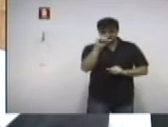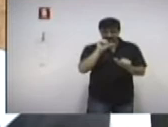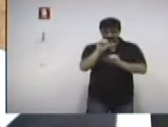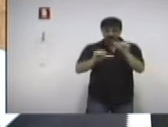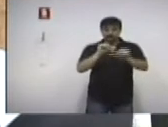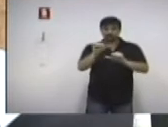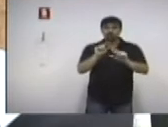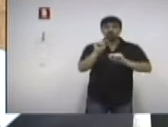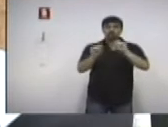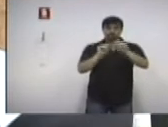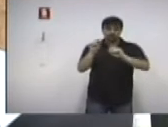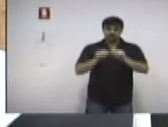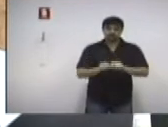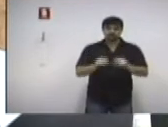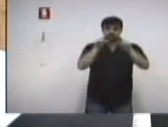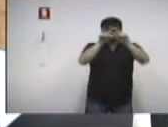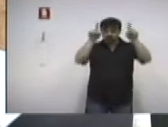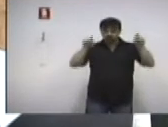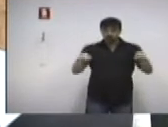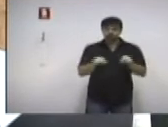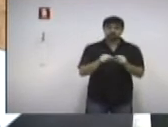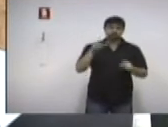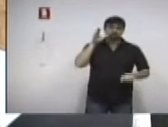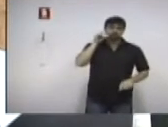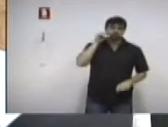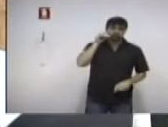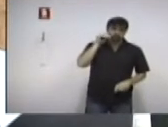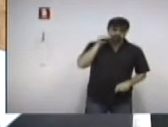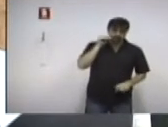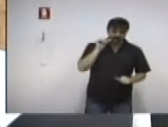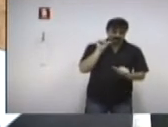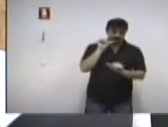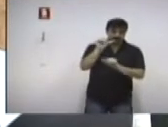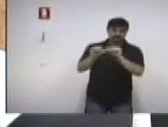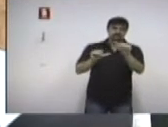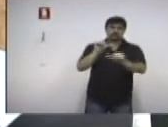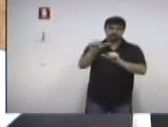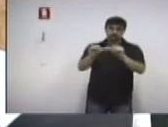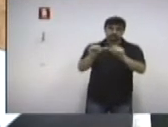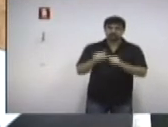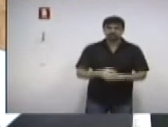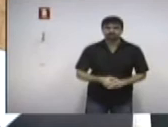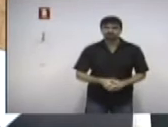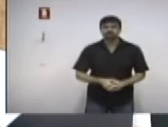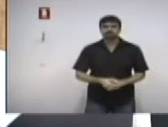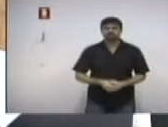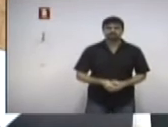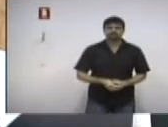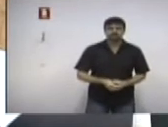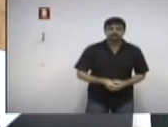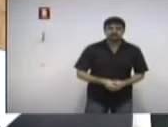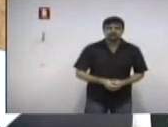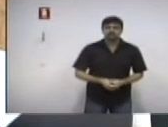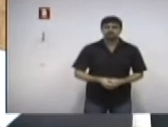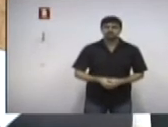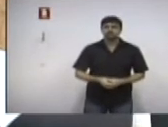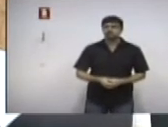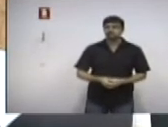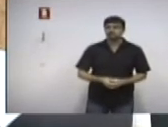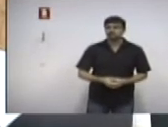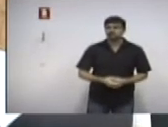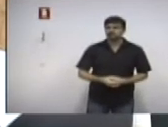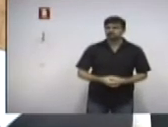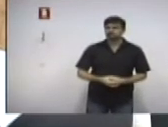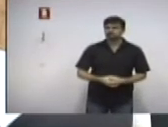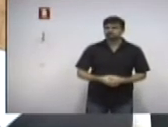31 de agosto 2009 que trata da reorganização parcial da da estrutura organizacional administrativa da Prefeitura Municipal de Paulínia e